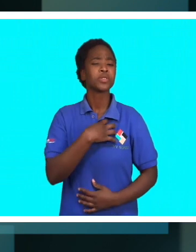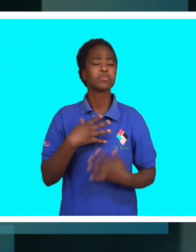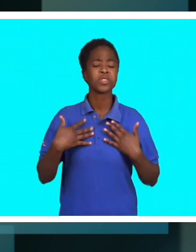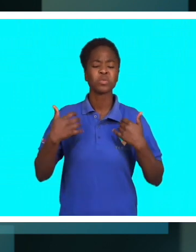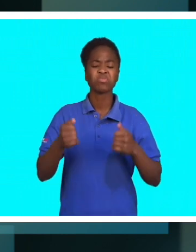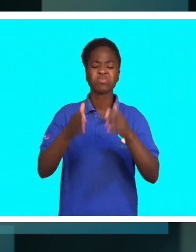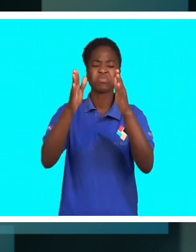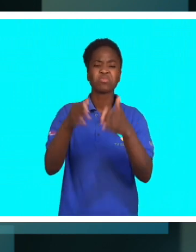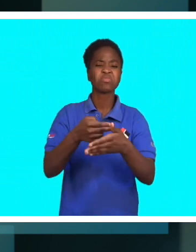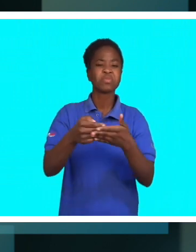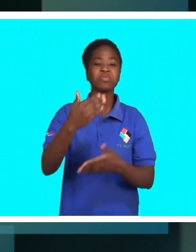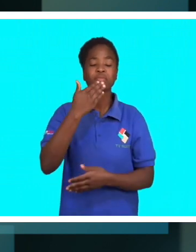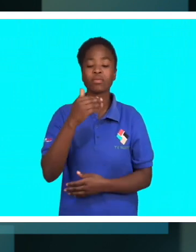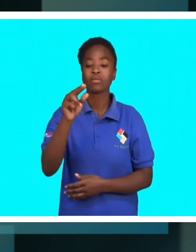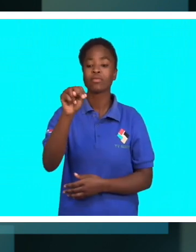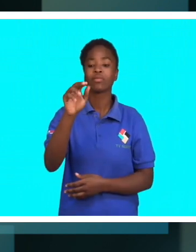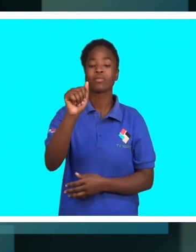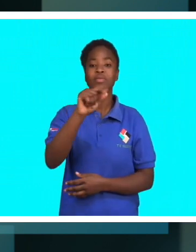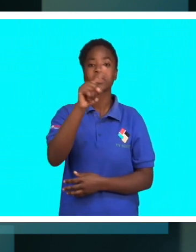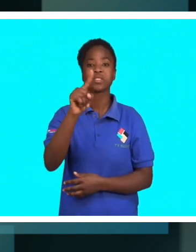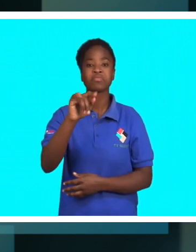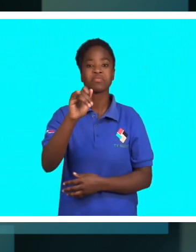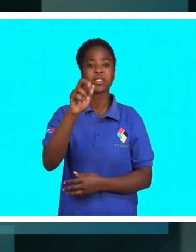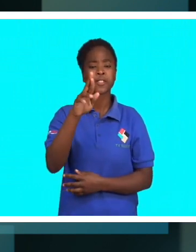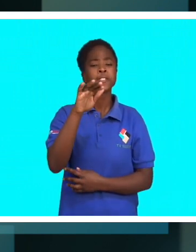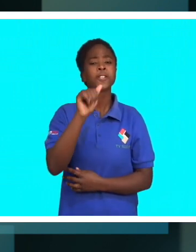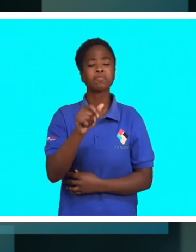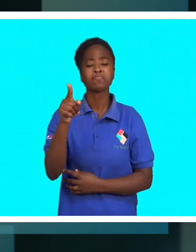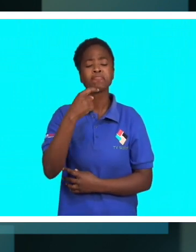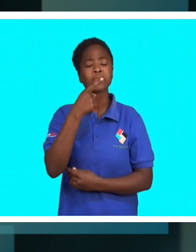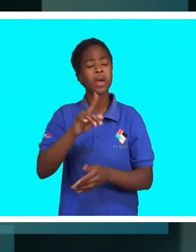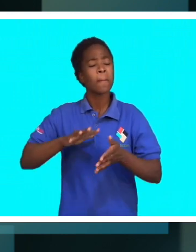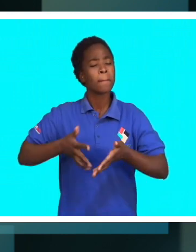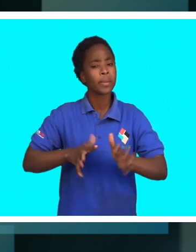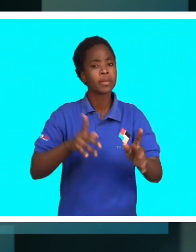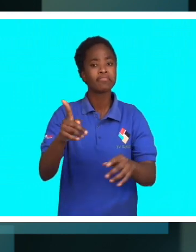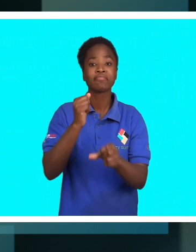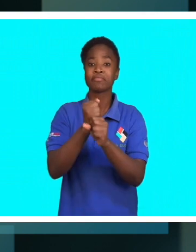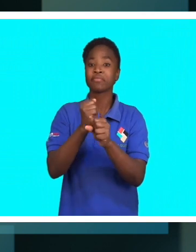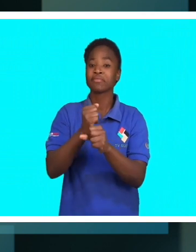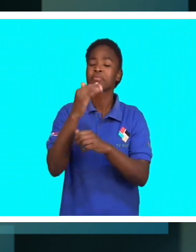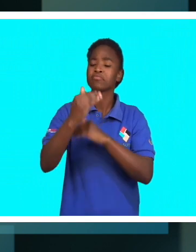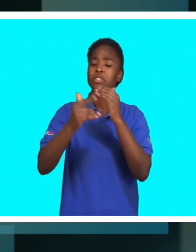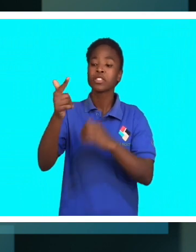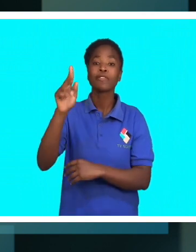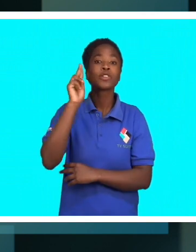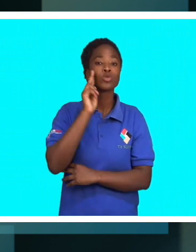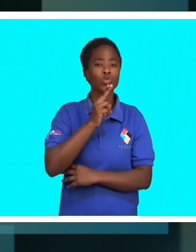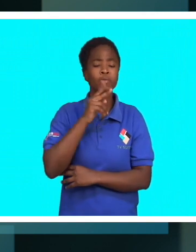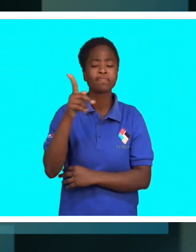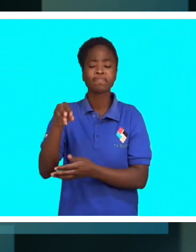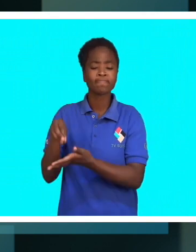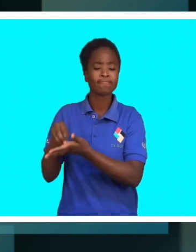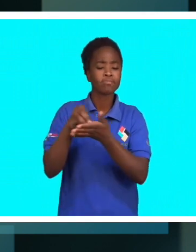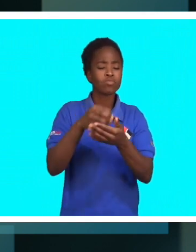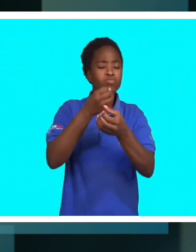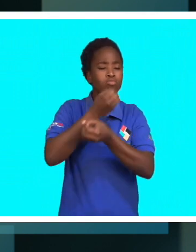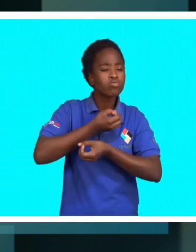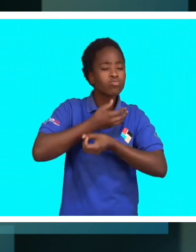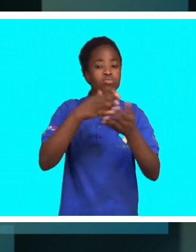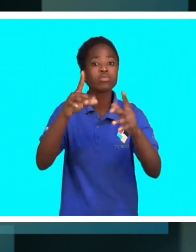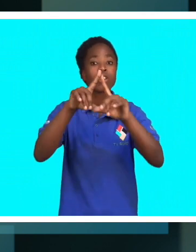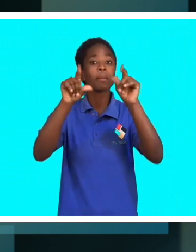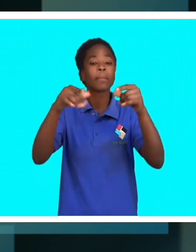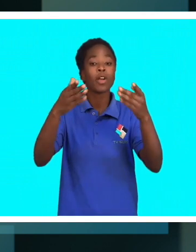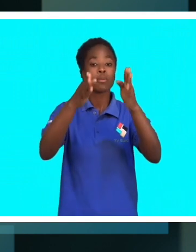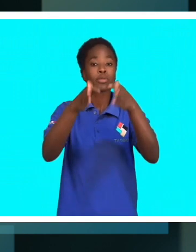A ministra da Saúde, Nazir Abdullah, enalteceu o trabalho desenvolvido pela TV Surdo em prol do acesso